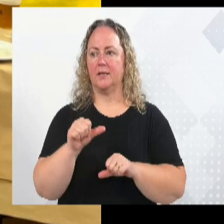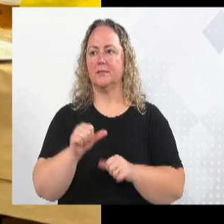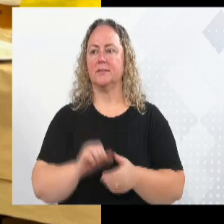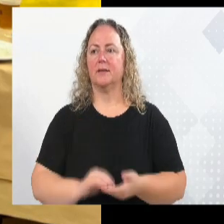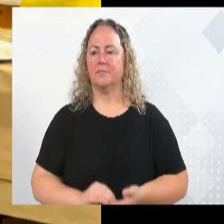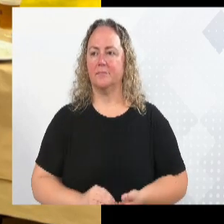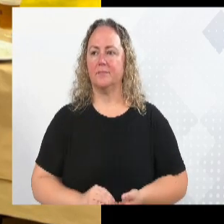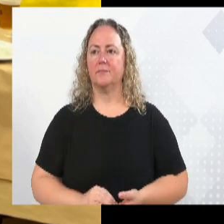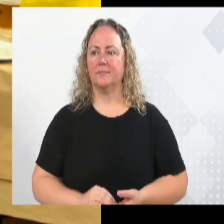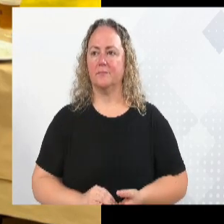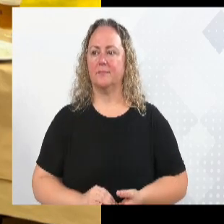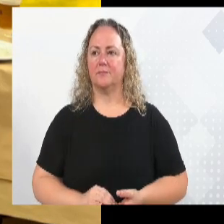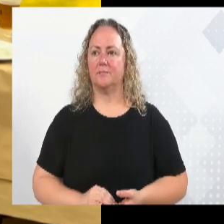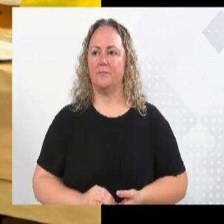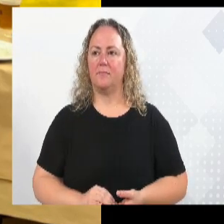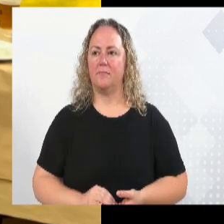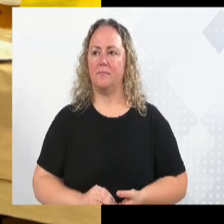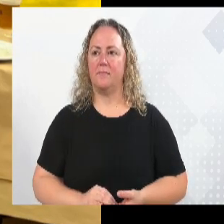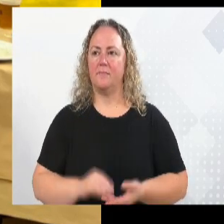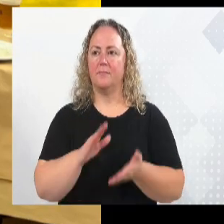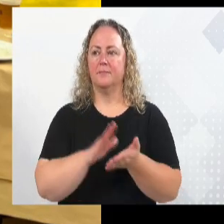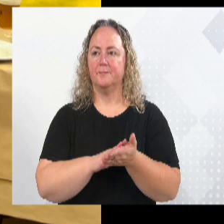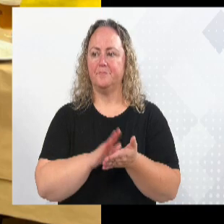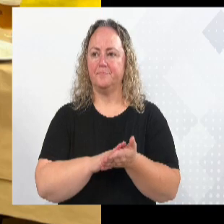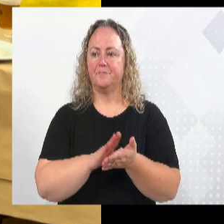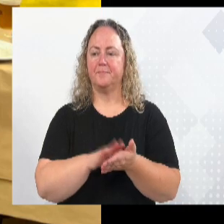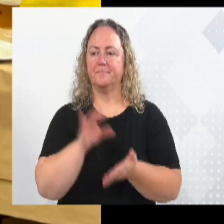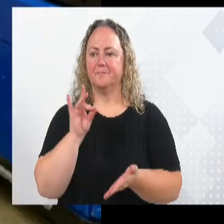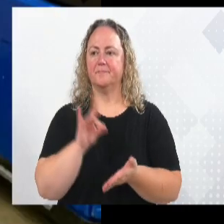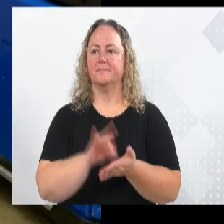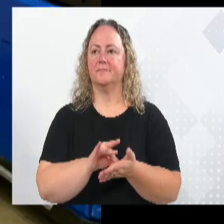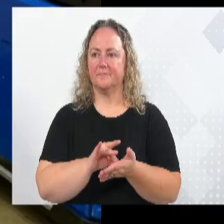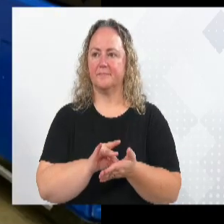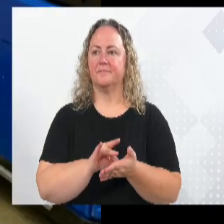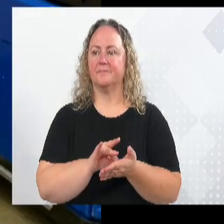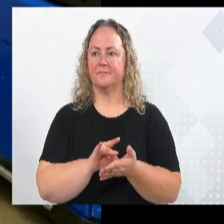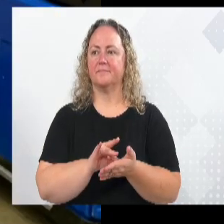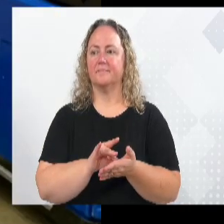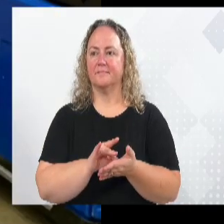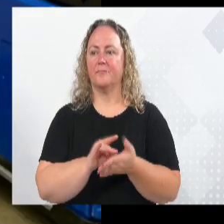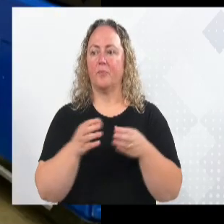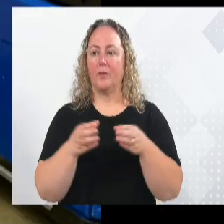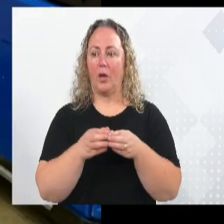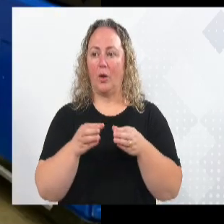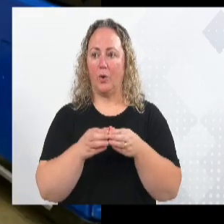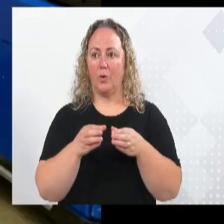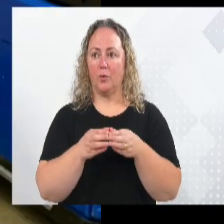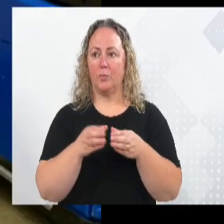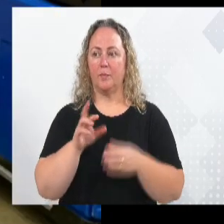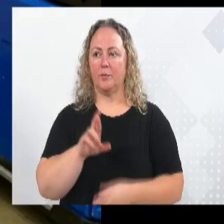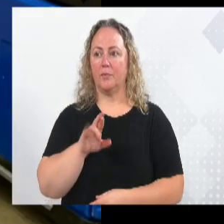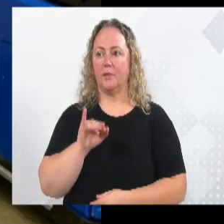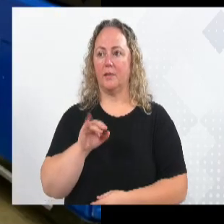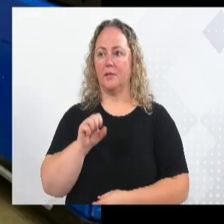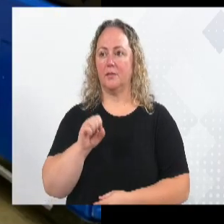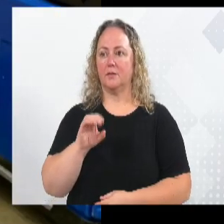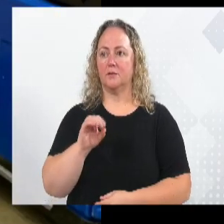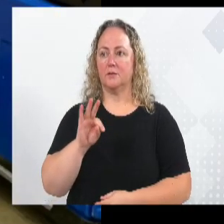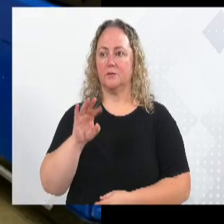e eu quero parabenizar é a equipe do risoto porque